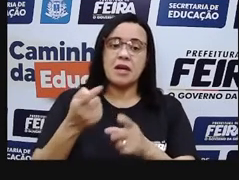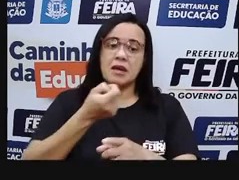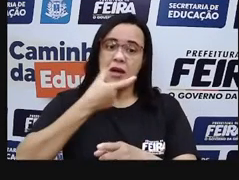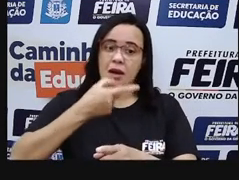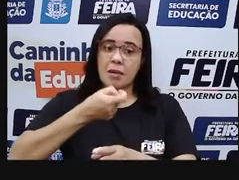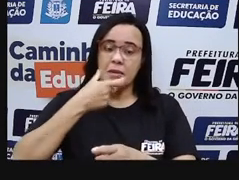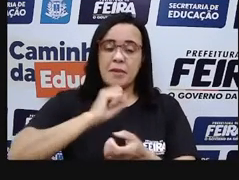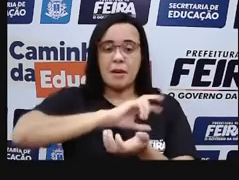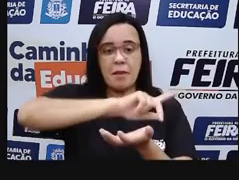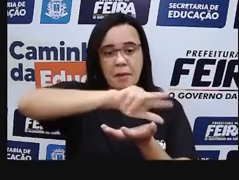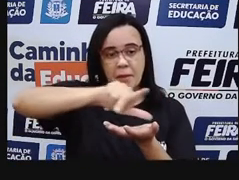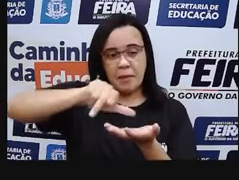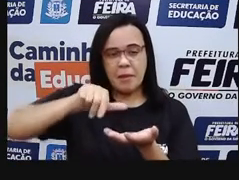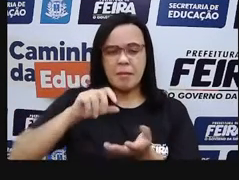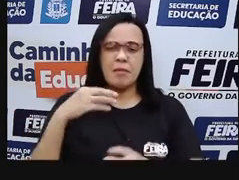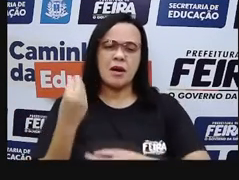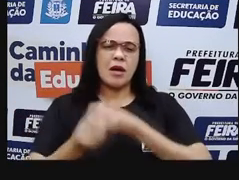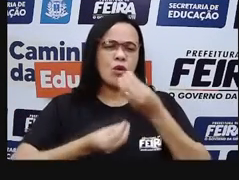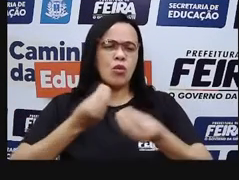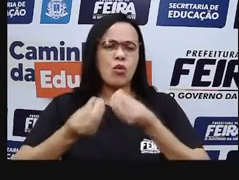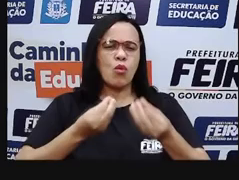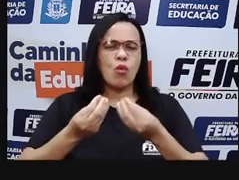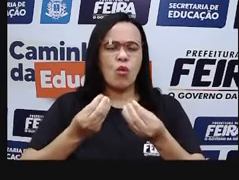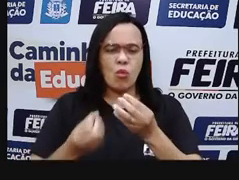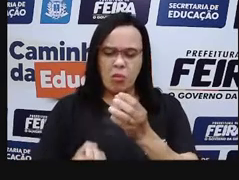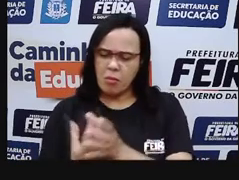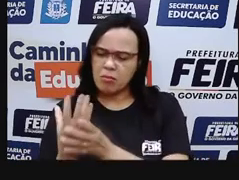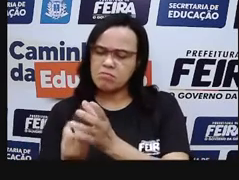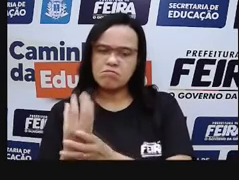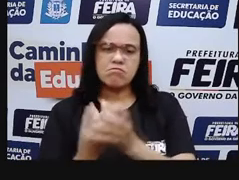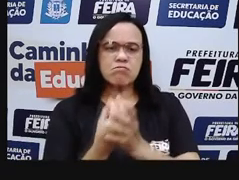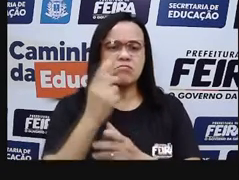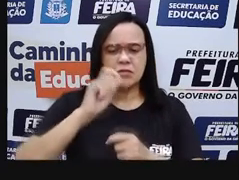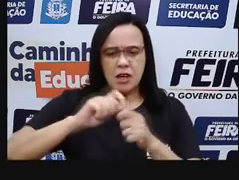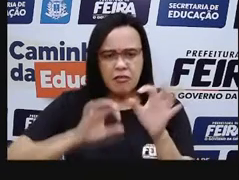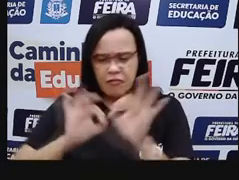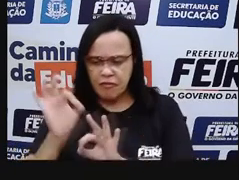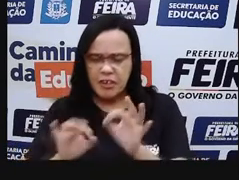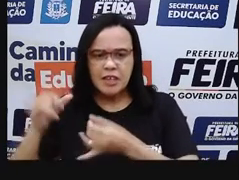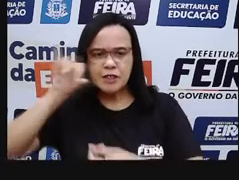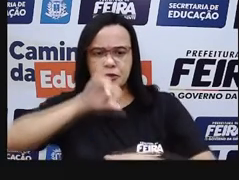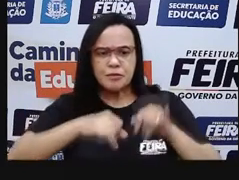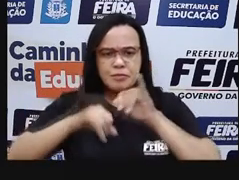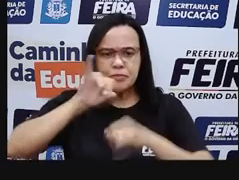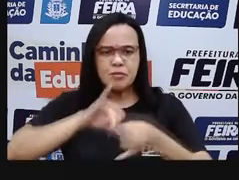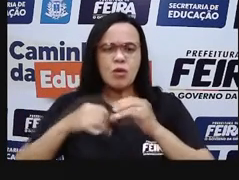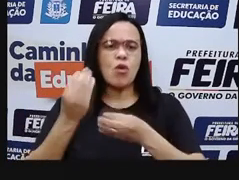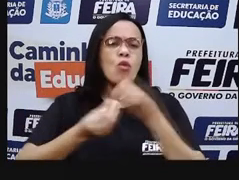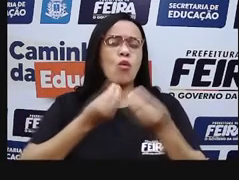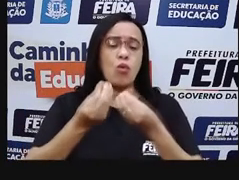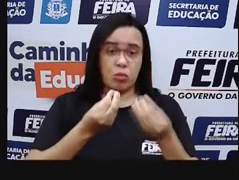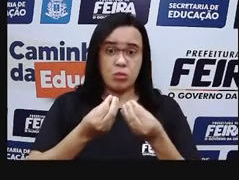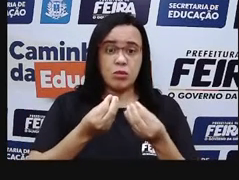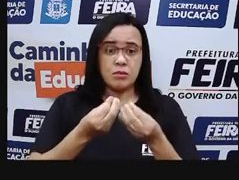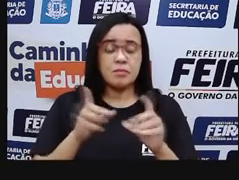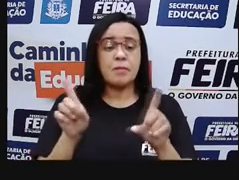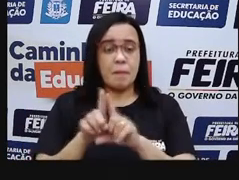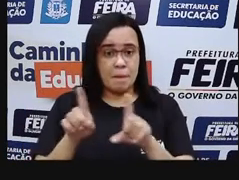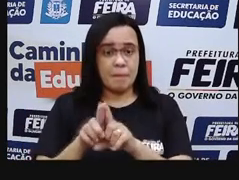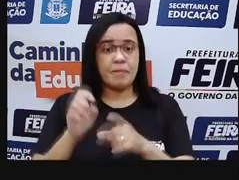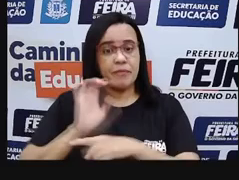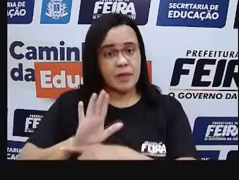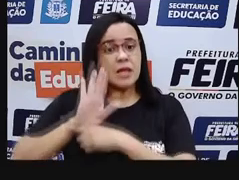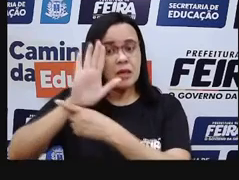como ele entenda quando eles são produzidos e Qual o princípio deles para que a gente possa se imunizar tanto com a